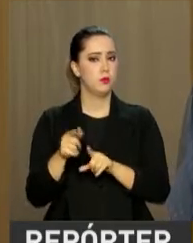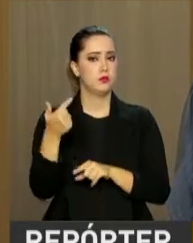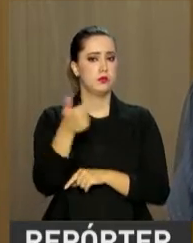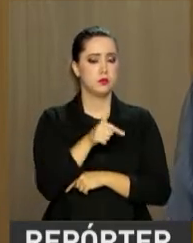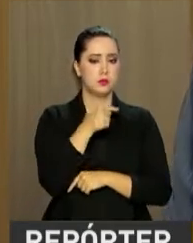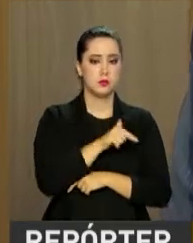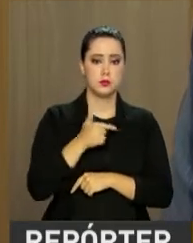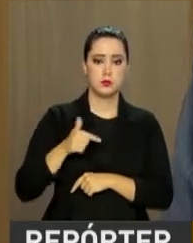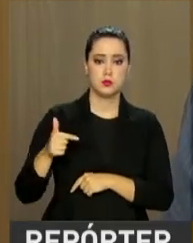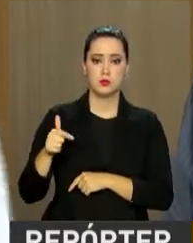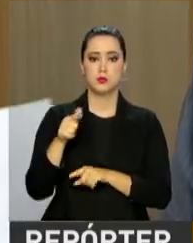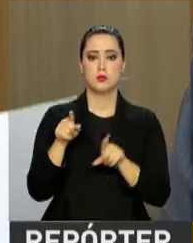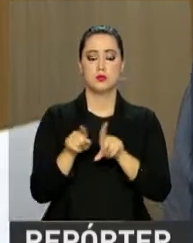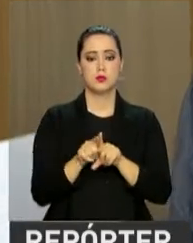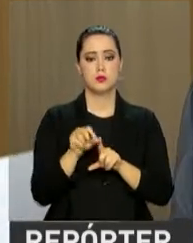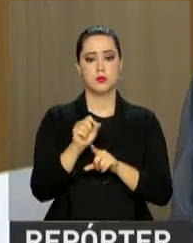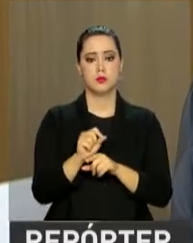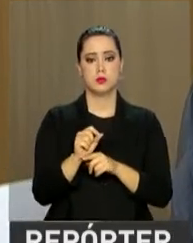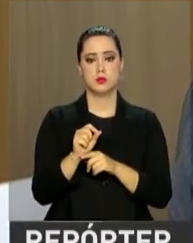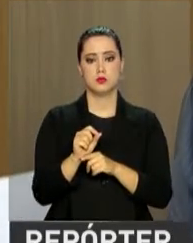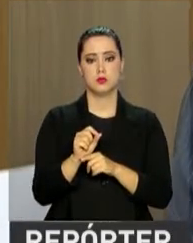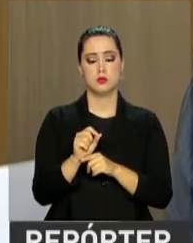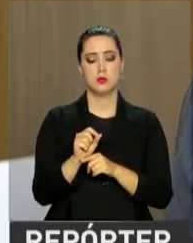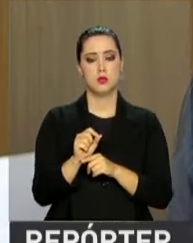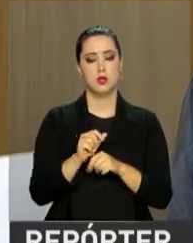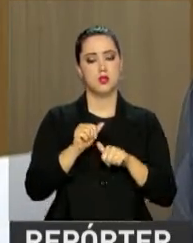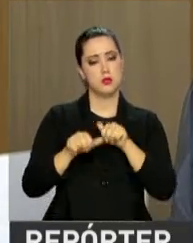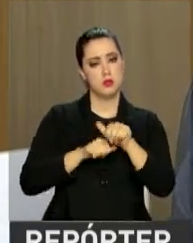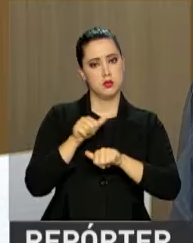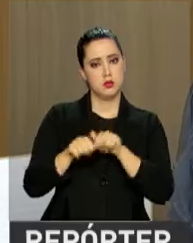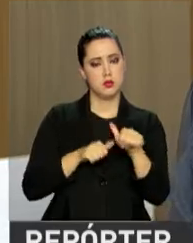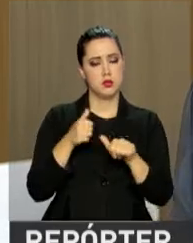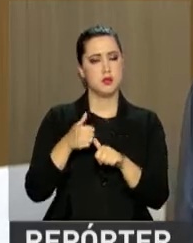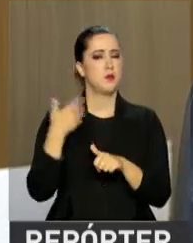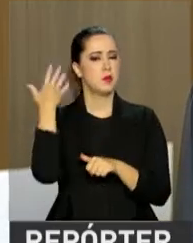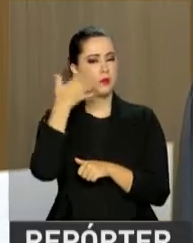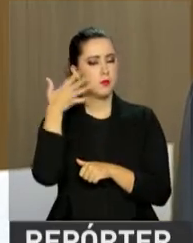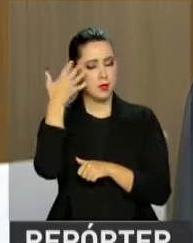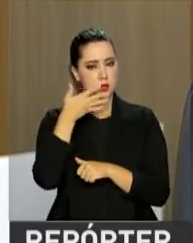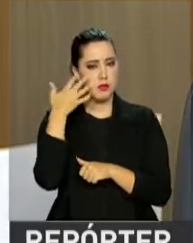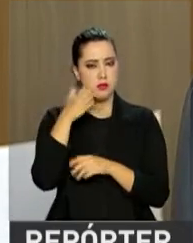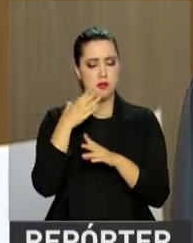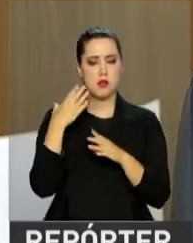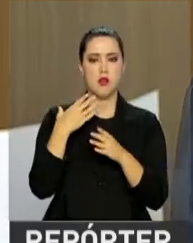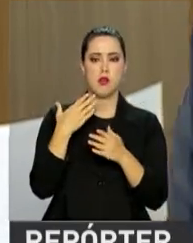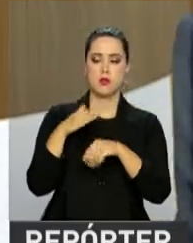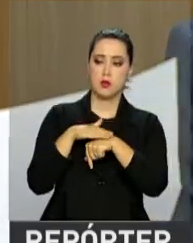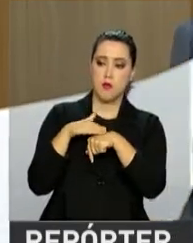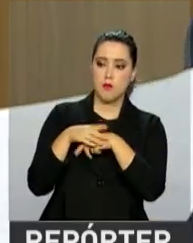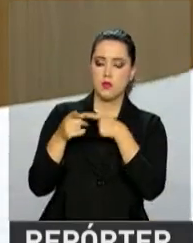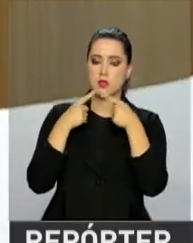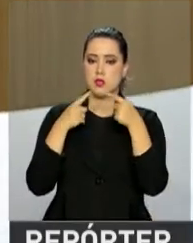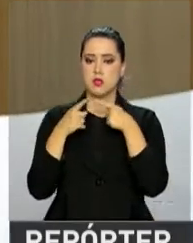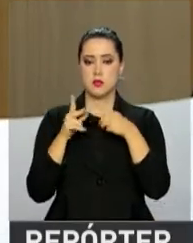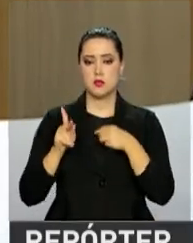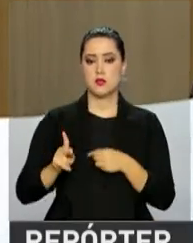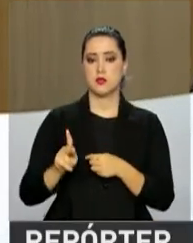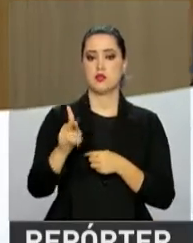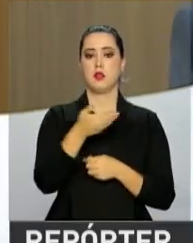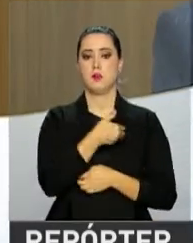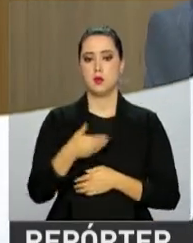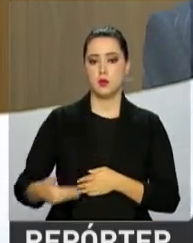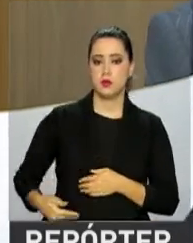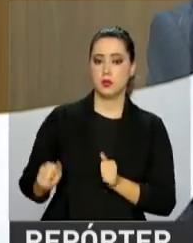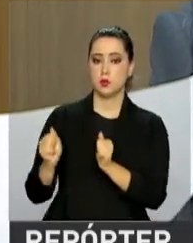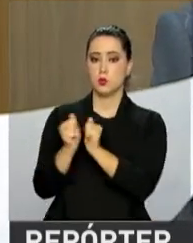em muito breve a ideia que transforma em sidi transforma em seminário um diálogo permanente entre o governo ea sociedade entre governo